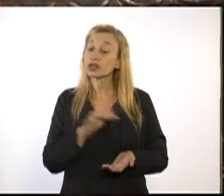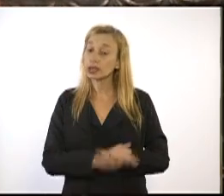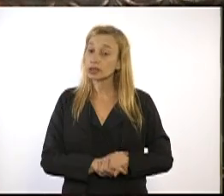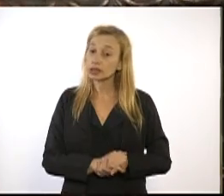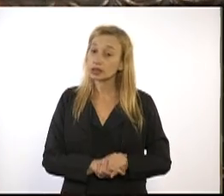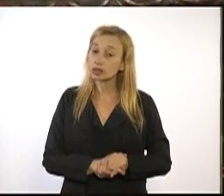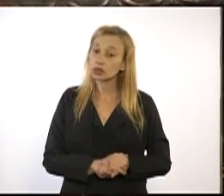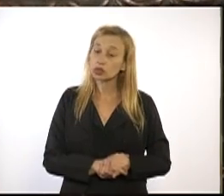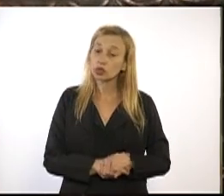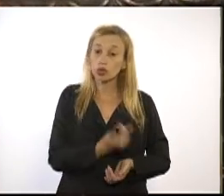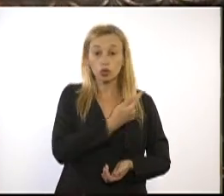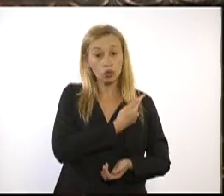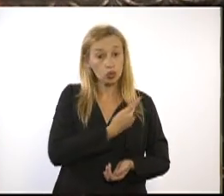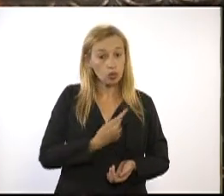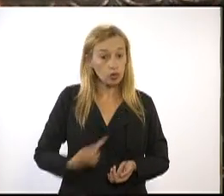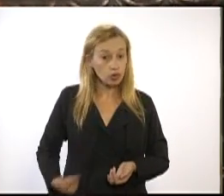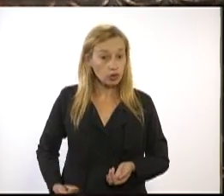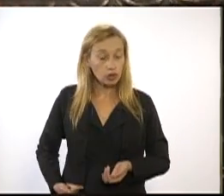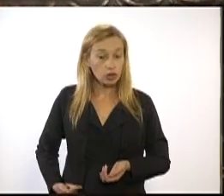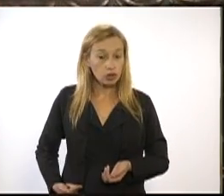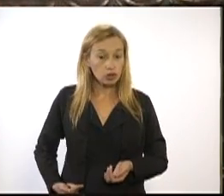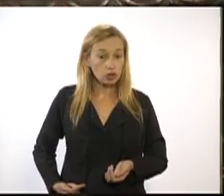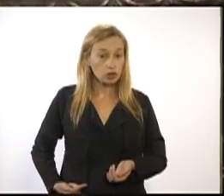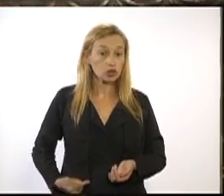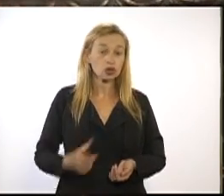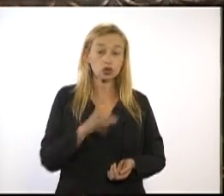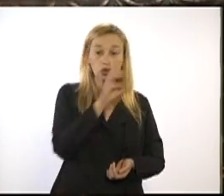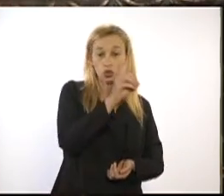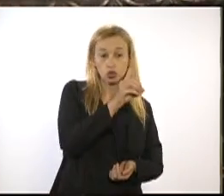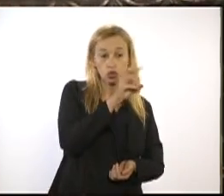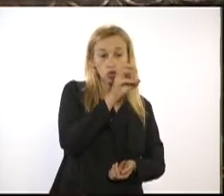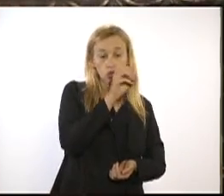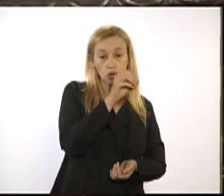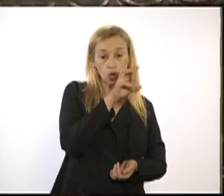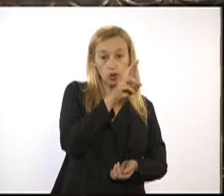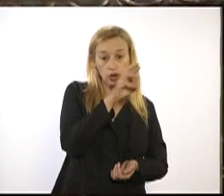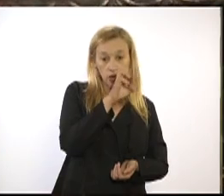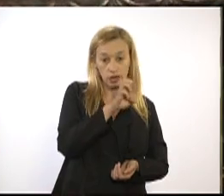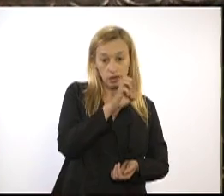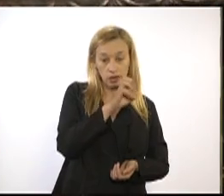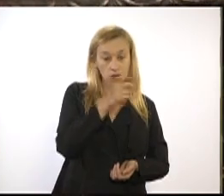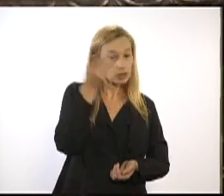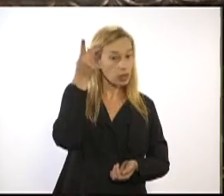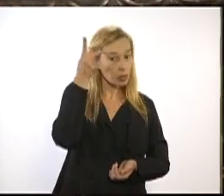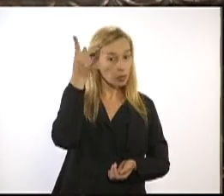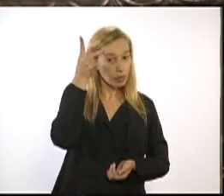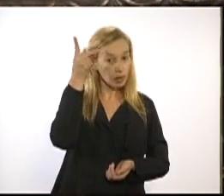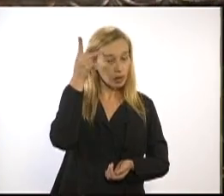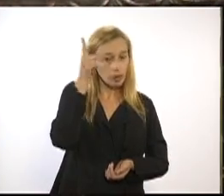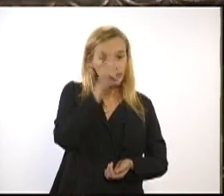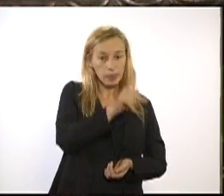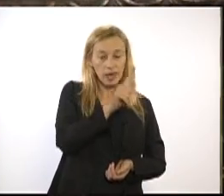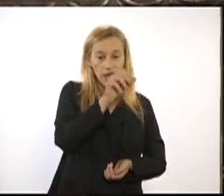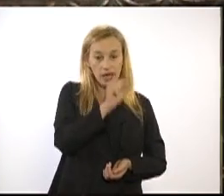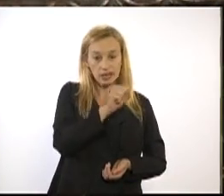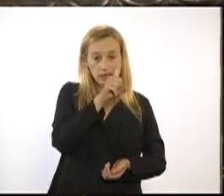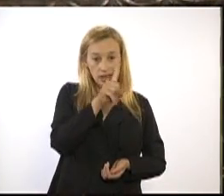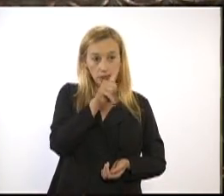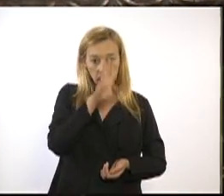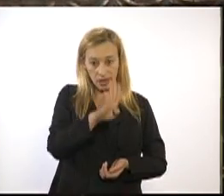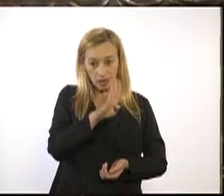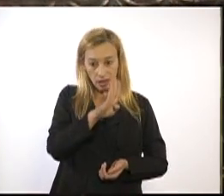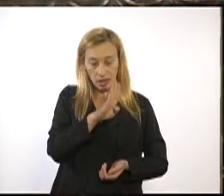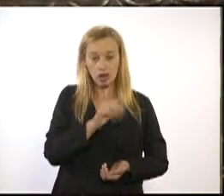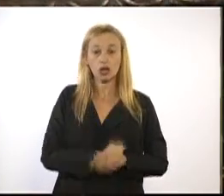do governador João Dória, de São Paulo, do PSDB,